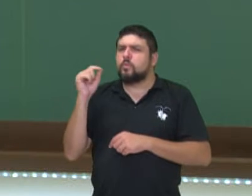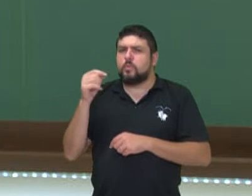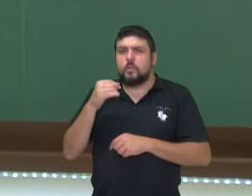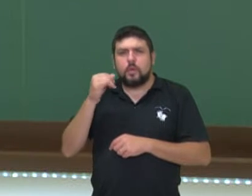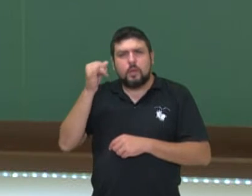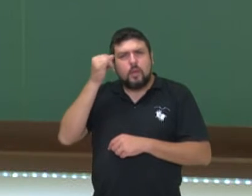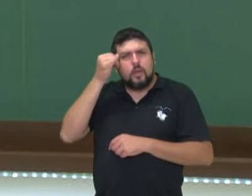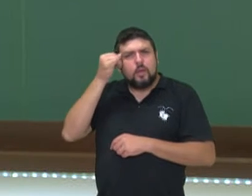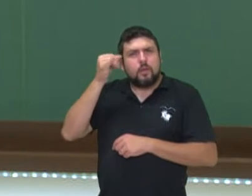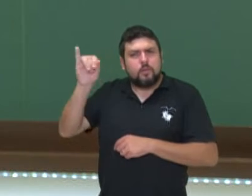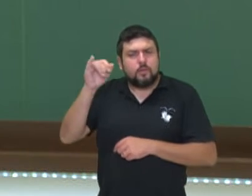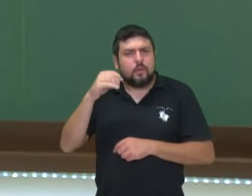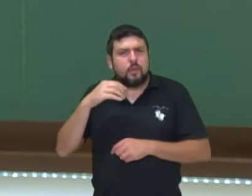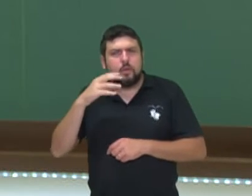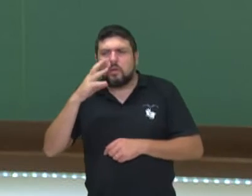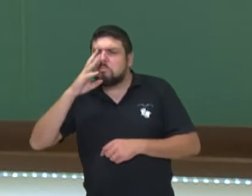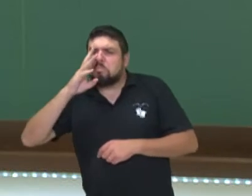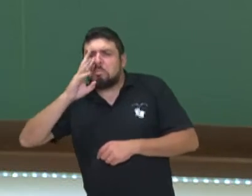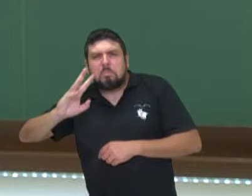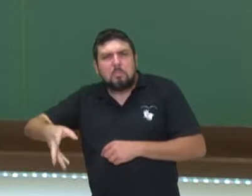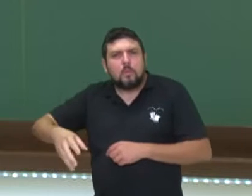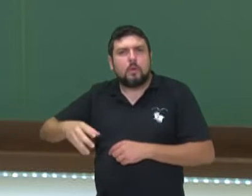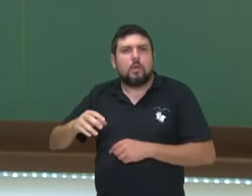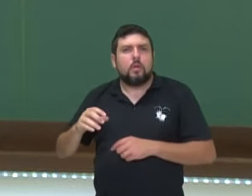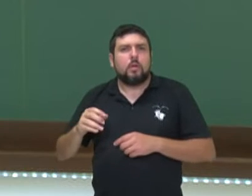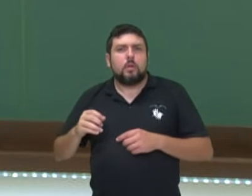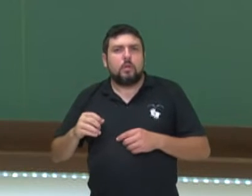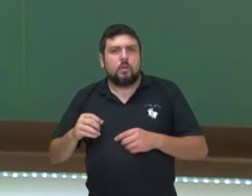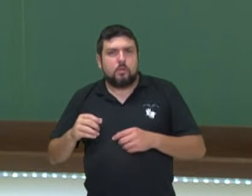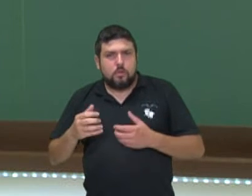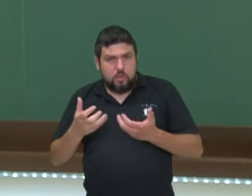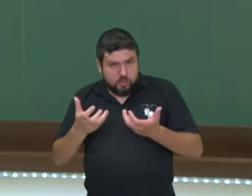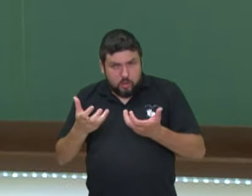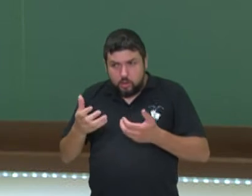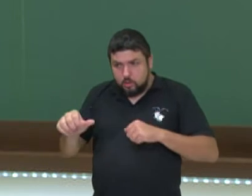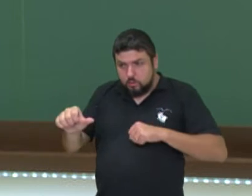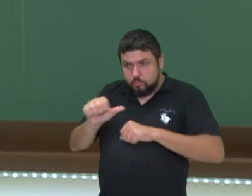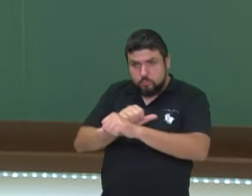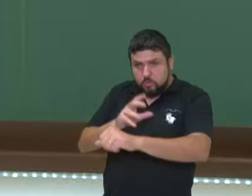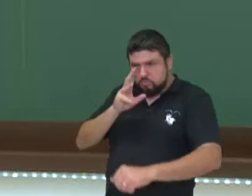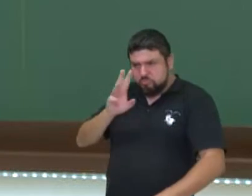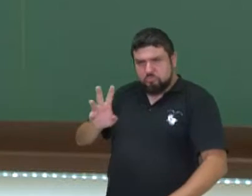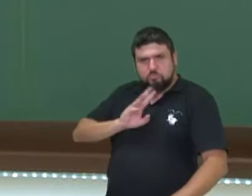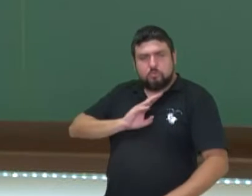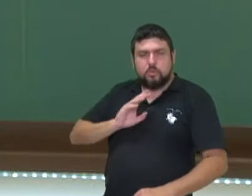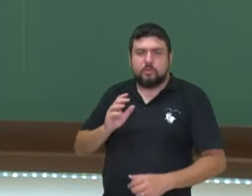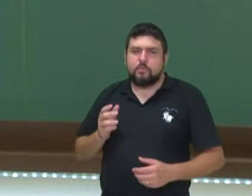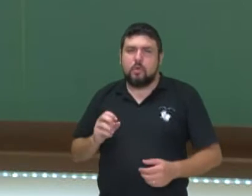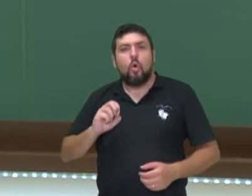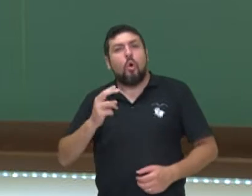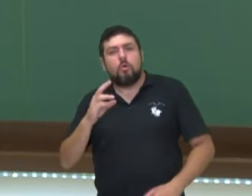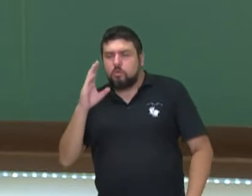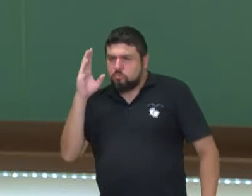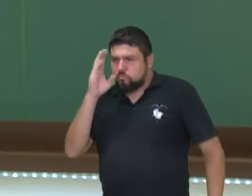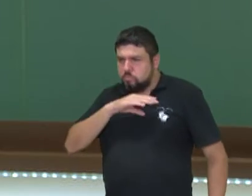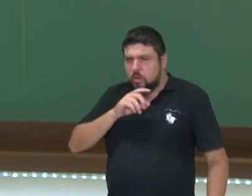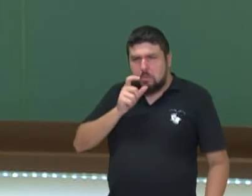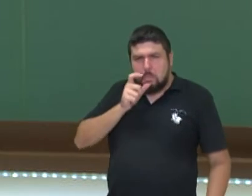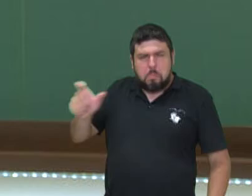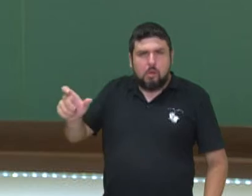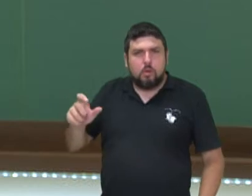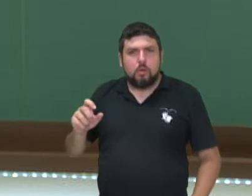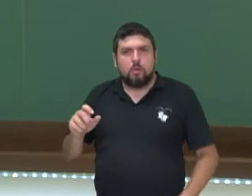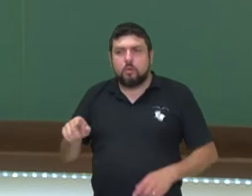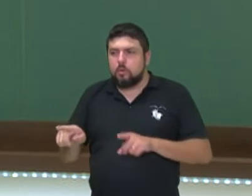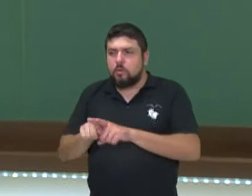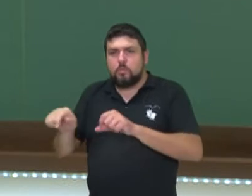atitudes injustas, pois não queremos ser injustiçados, ou maldosas, pois não queremos ser vítima da maldade